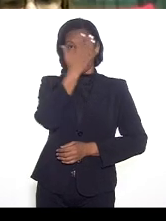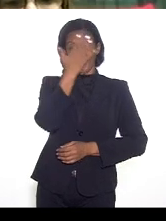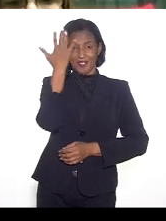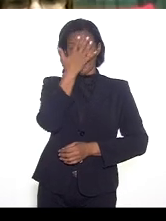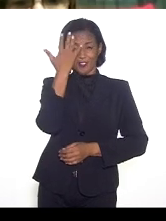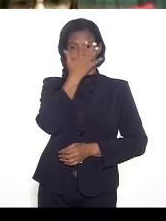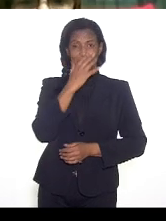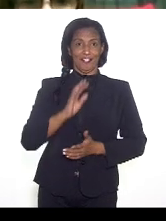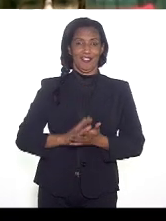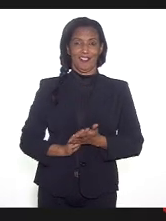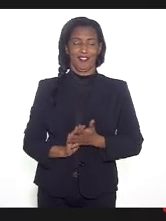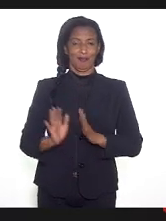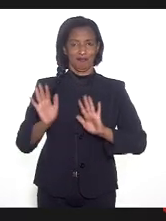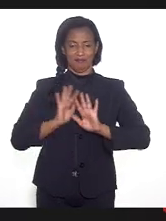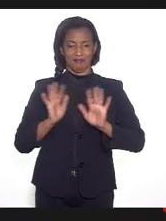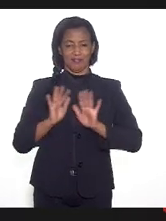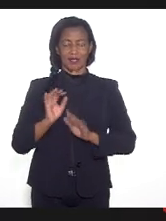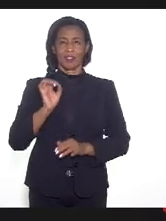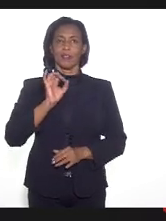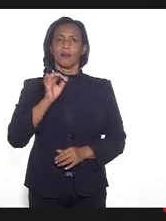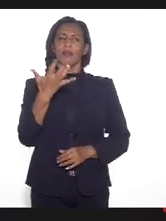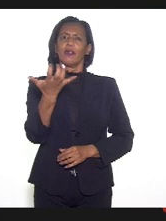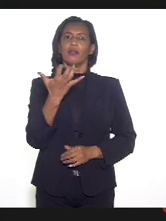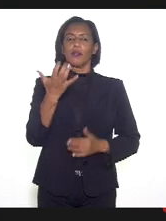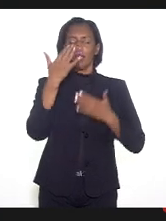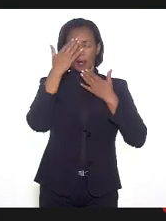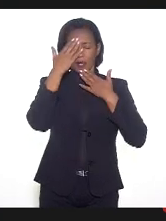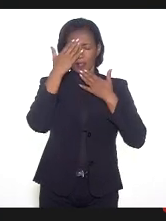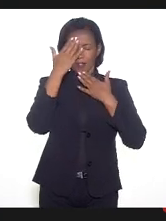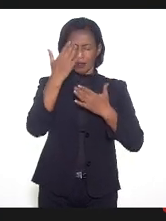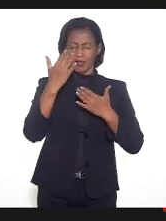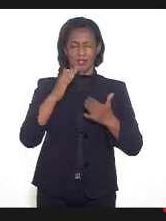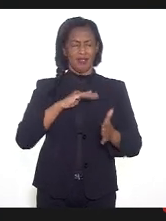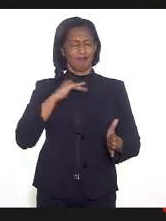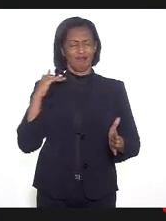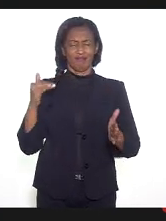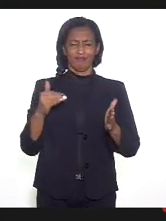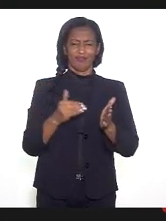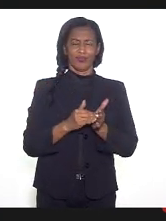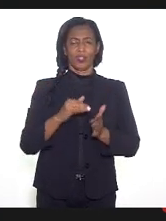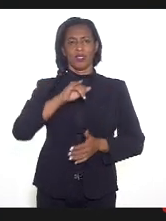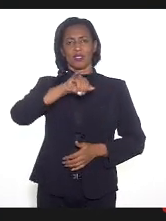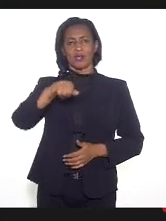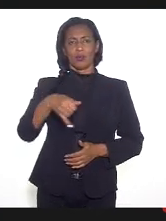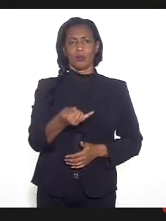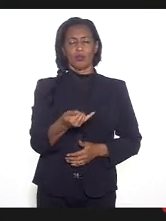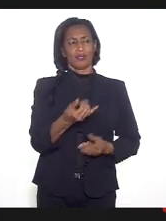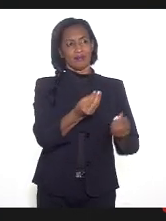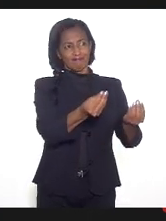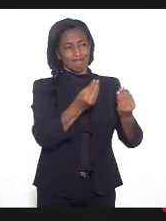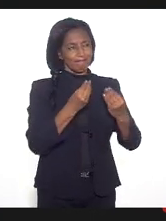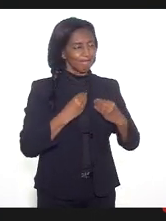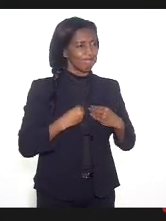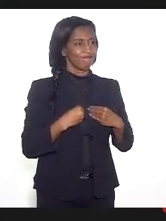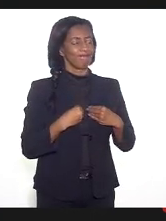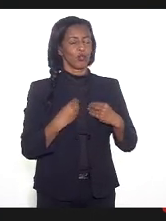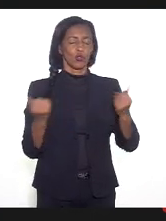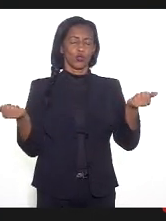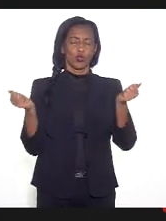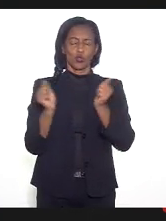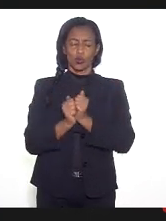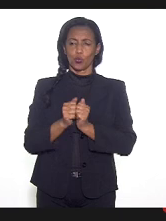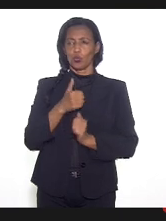senhor. Mas eu quero agradecer aí, presidente, por toda essa oportunidade que o senhor está nos dando, junto com os